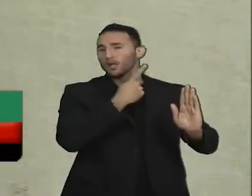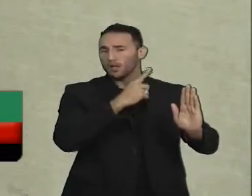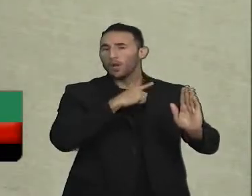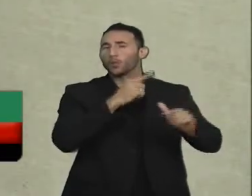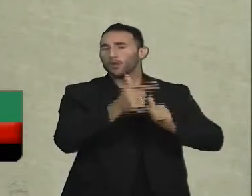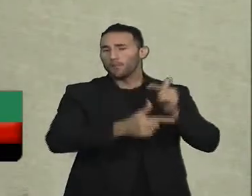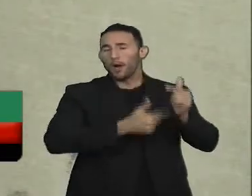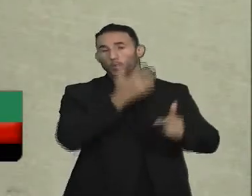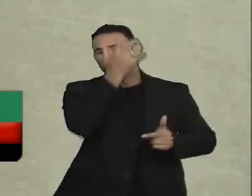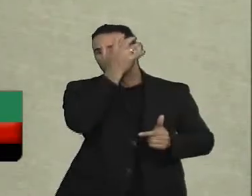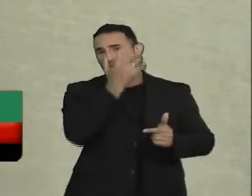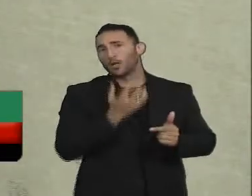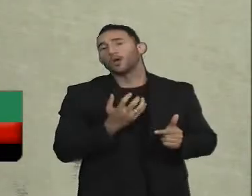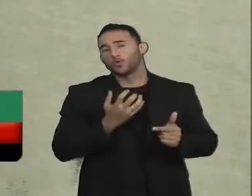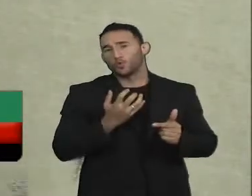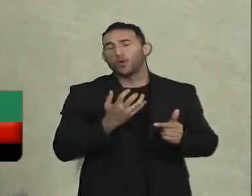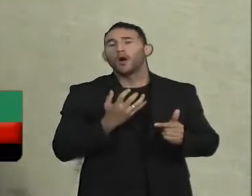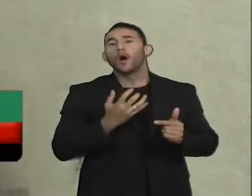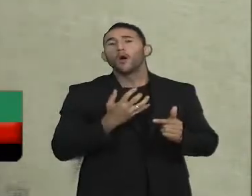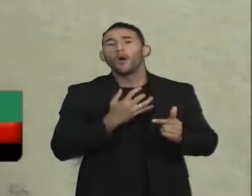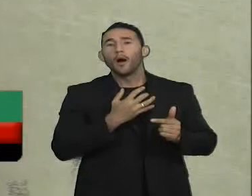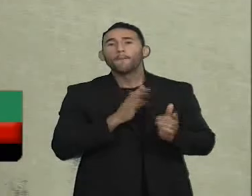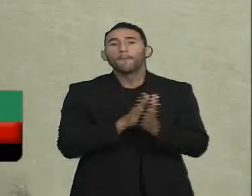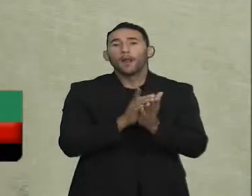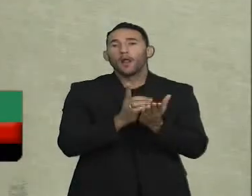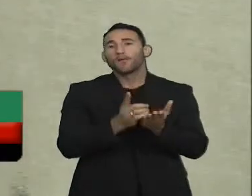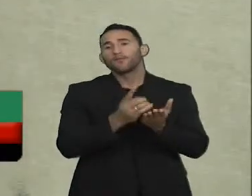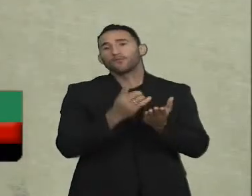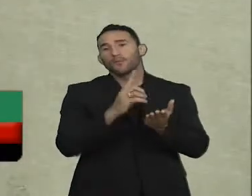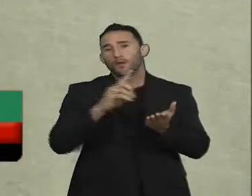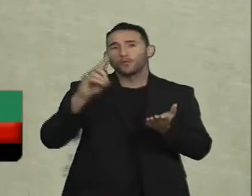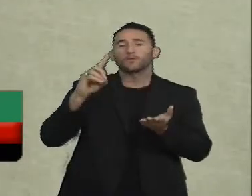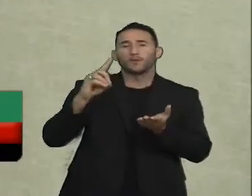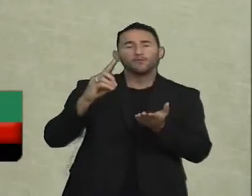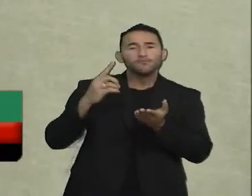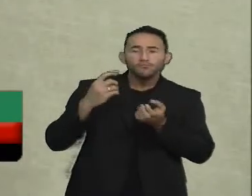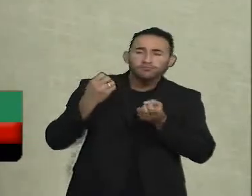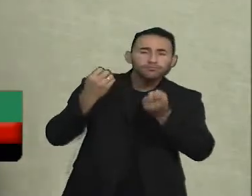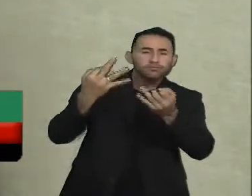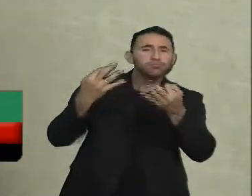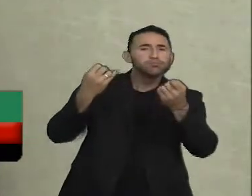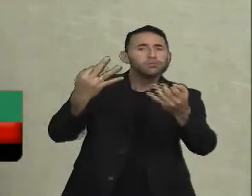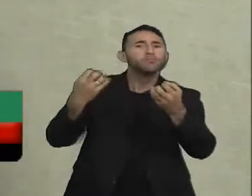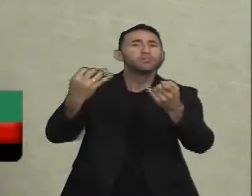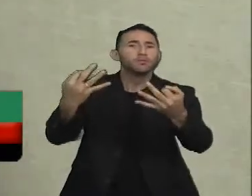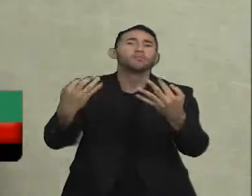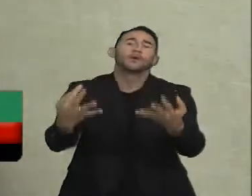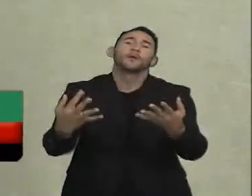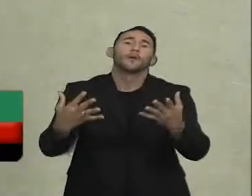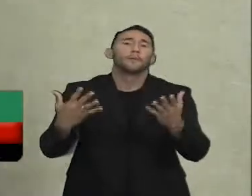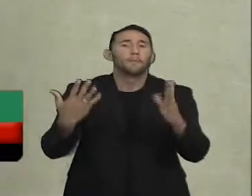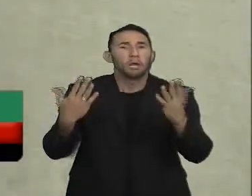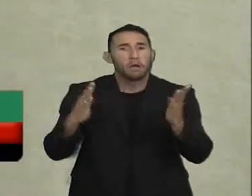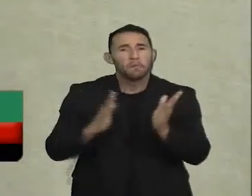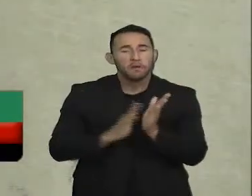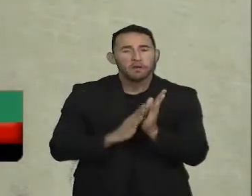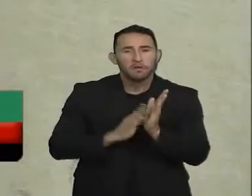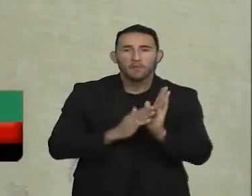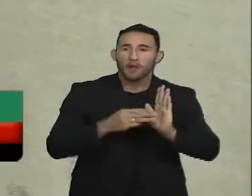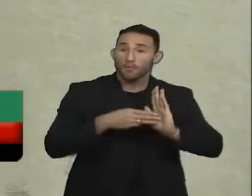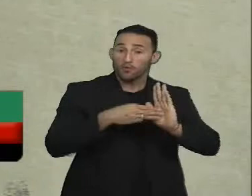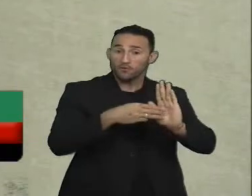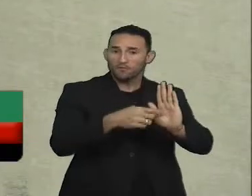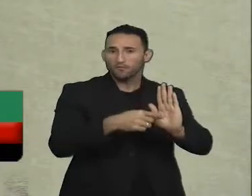sério a mensagem, a palavra de Deus, e eu quero te dar teus parabéns pela essa moção